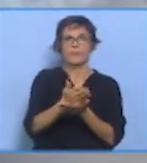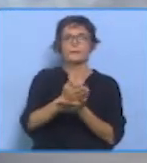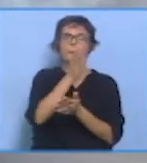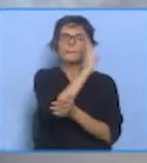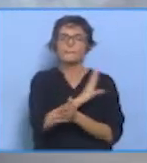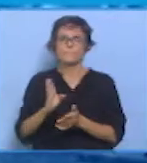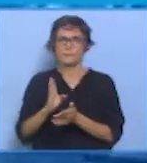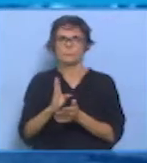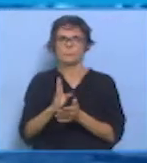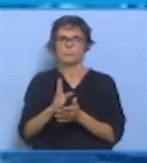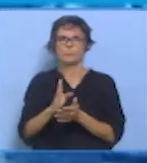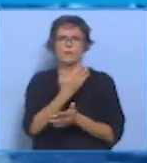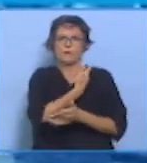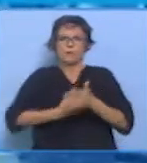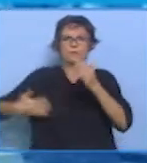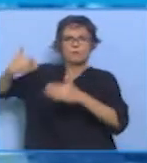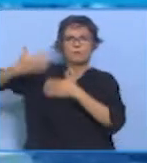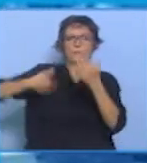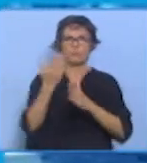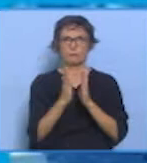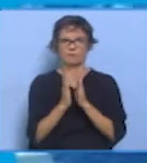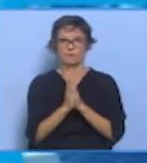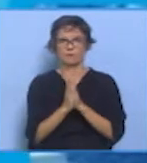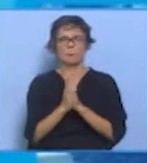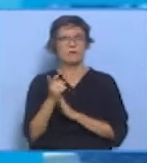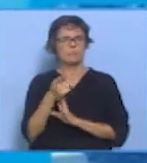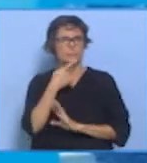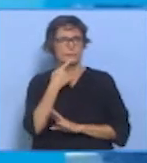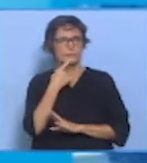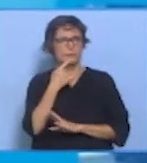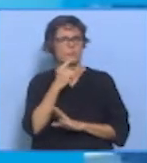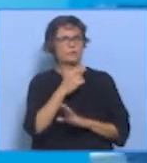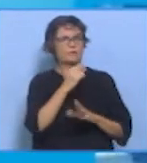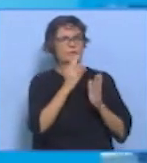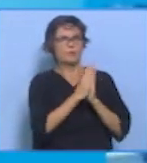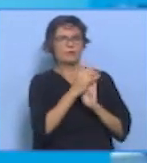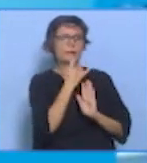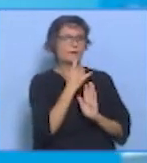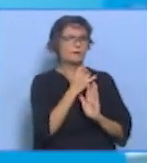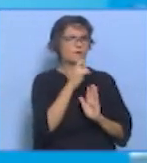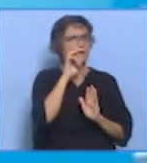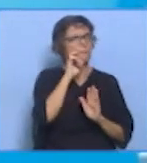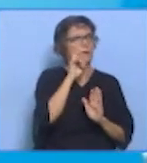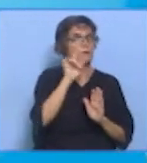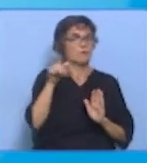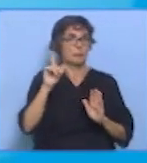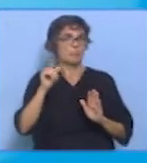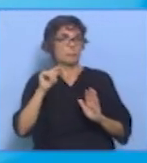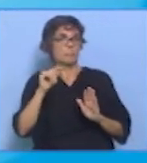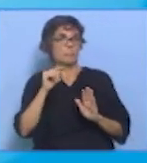ele começou a ver que aquilo que defendia a Igreja de Inglaterra e que ele tentou a todo o